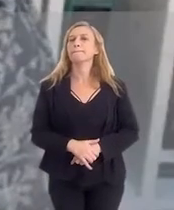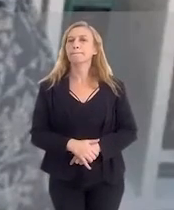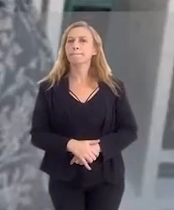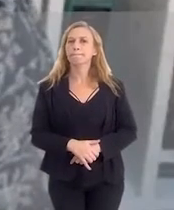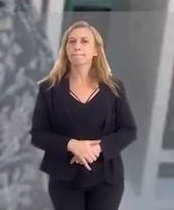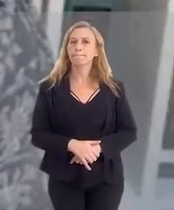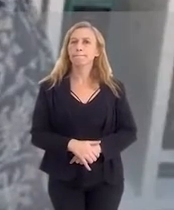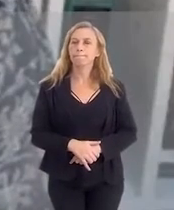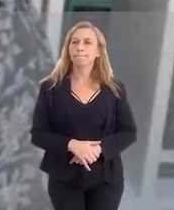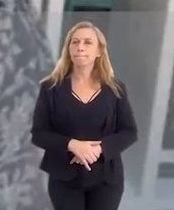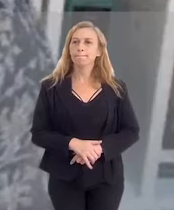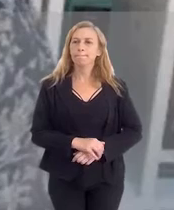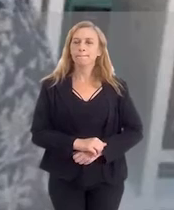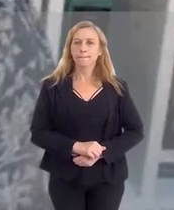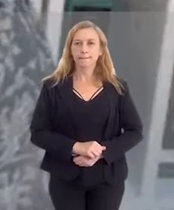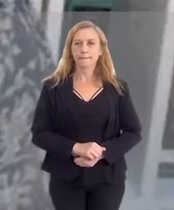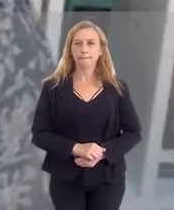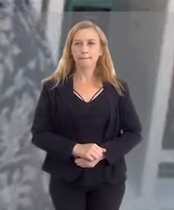menos,